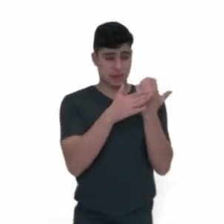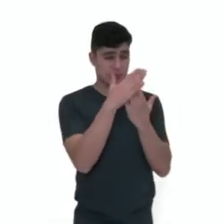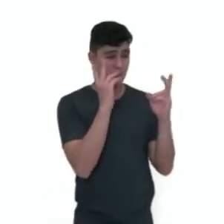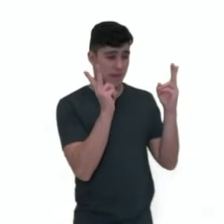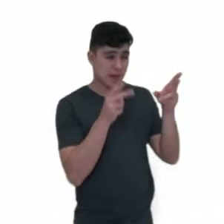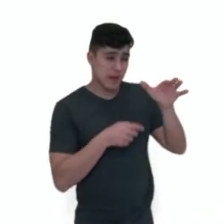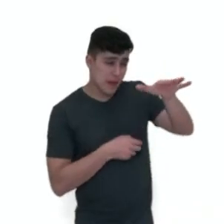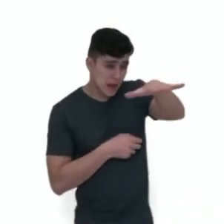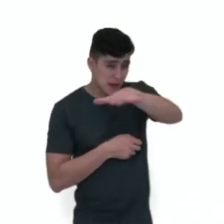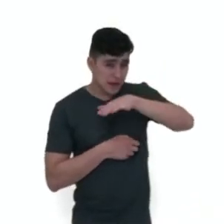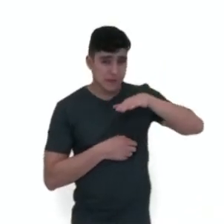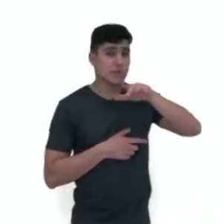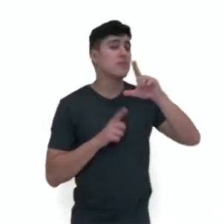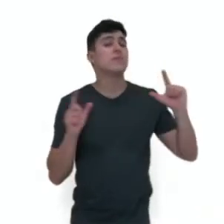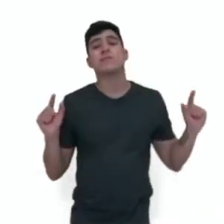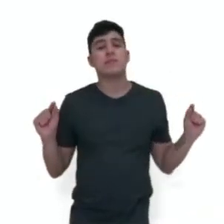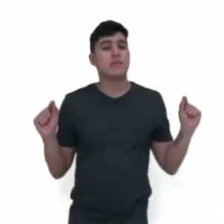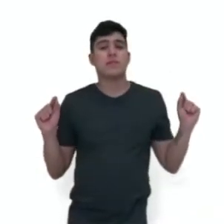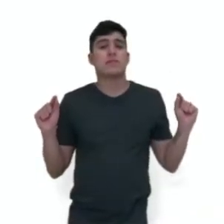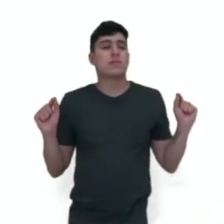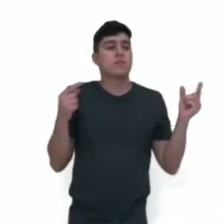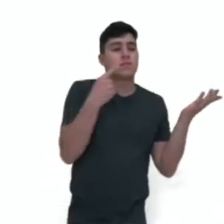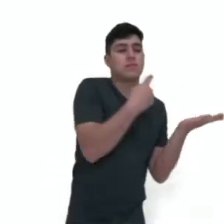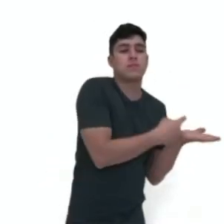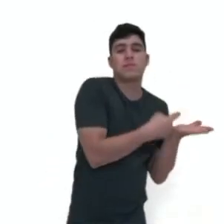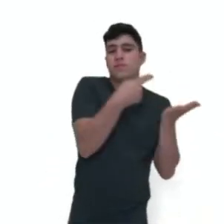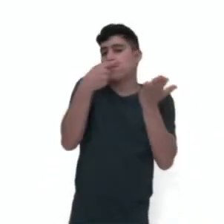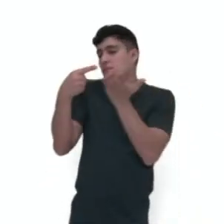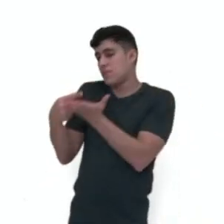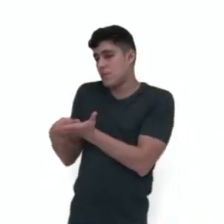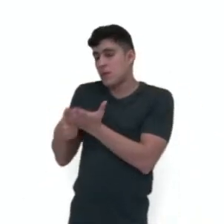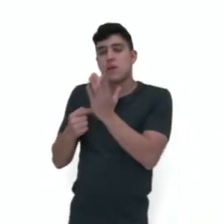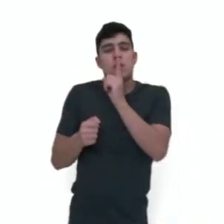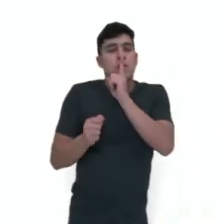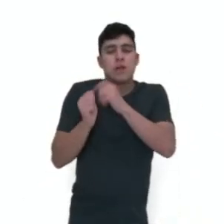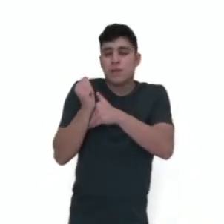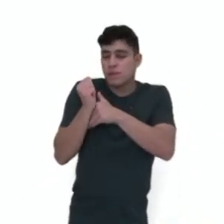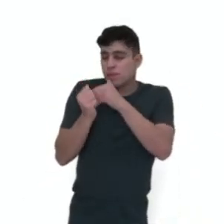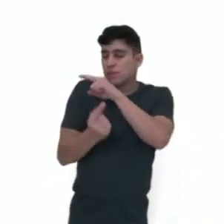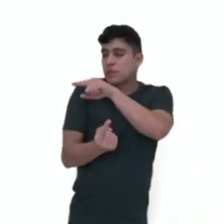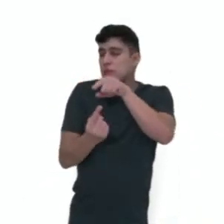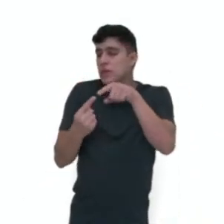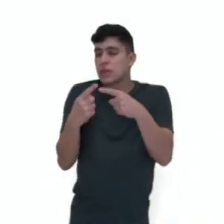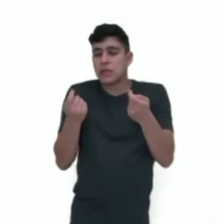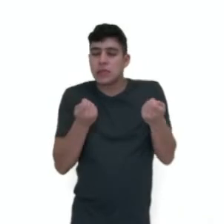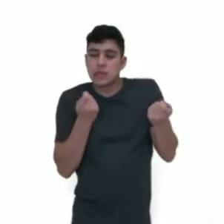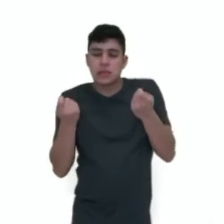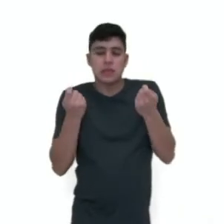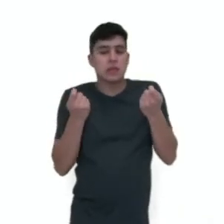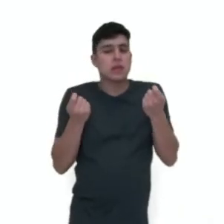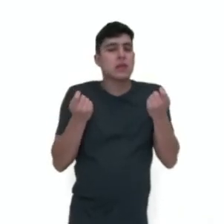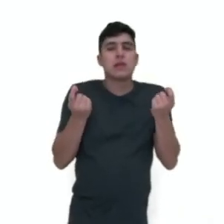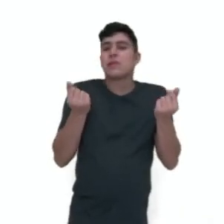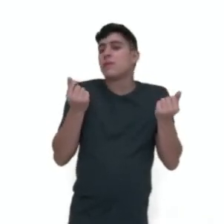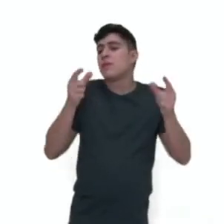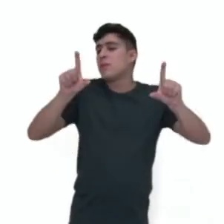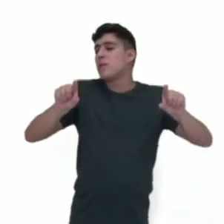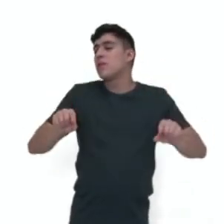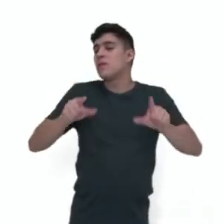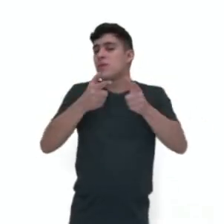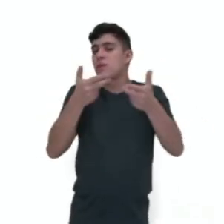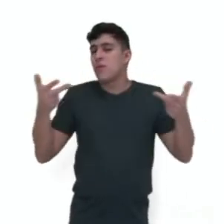de produção de mercado estabelecem acordos, geralmente secretos, com o objetivo de controlar as ofertas de preços de